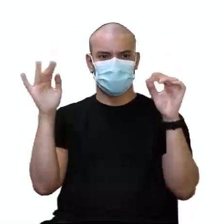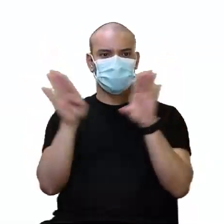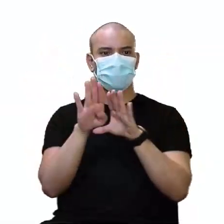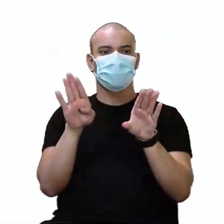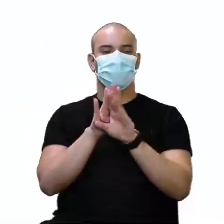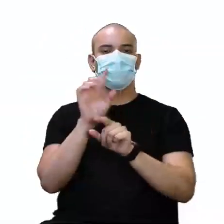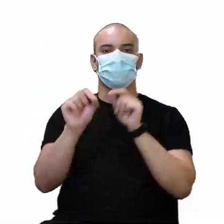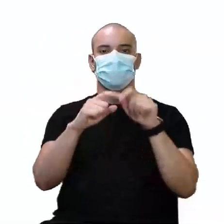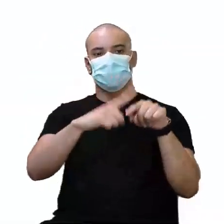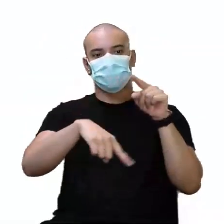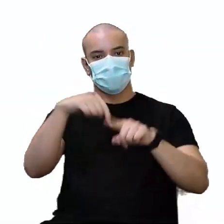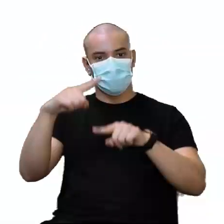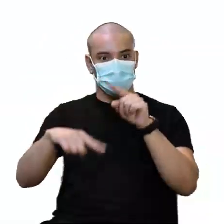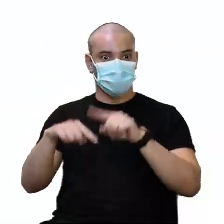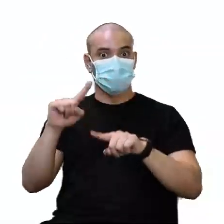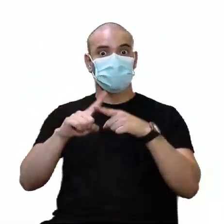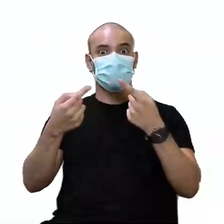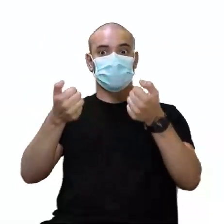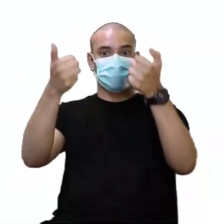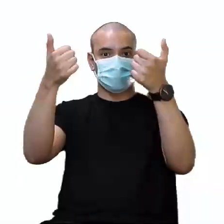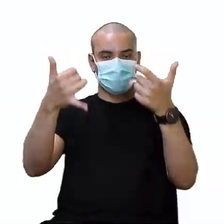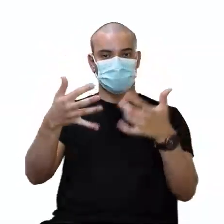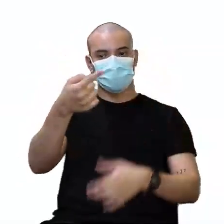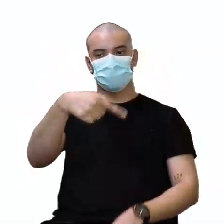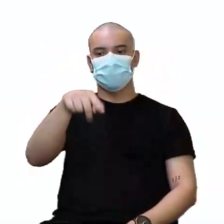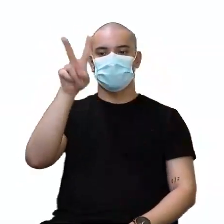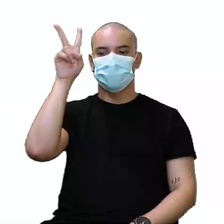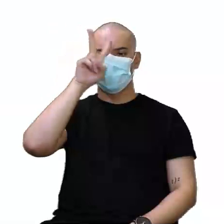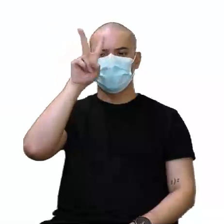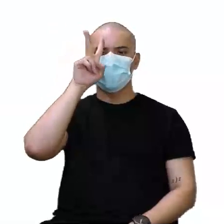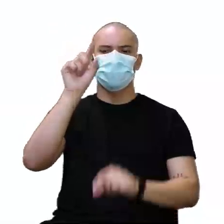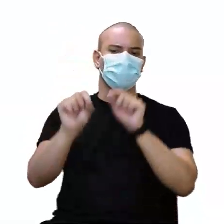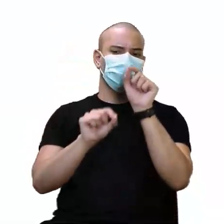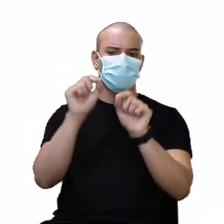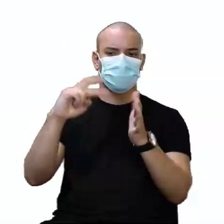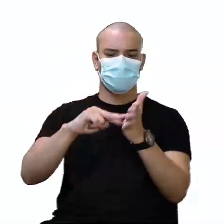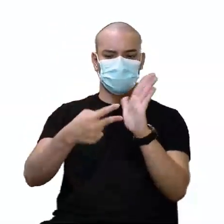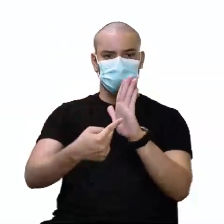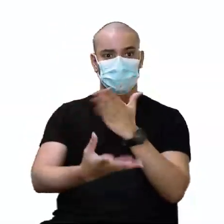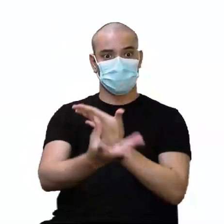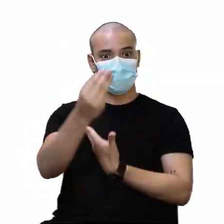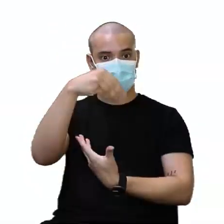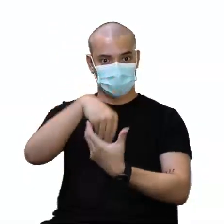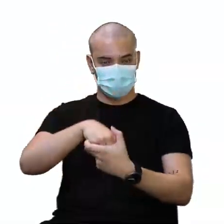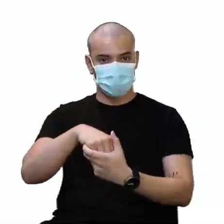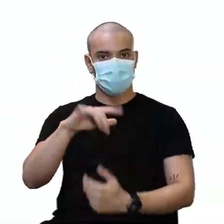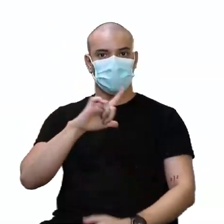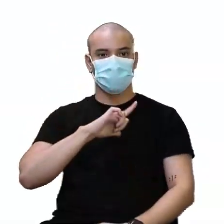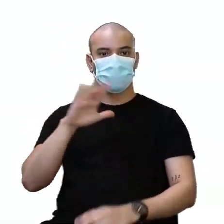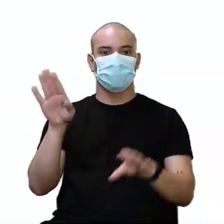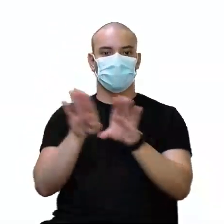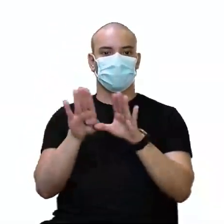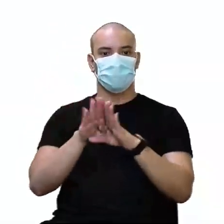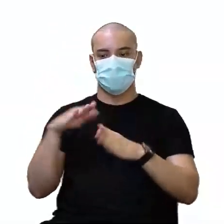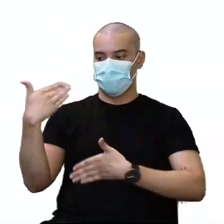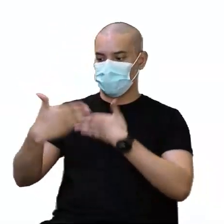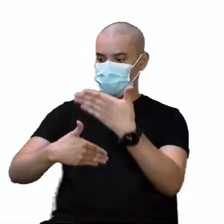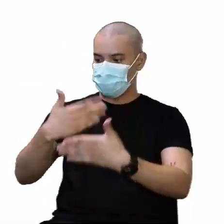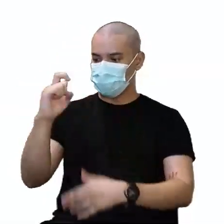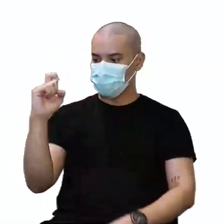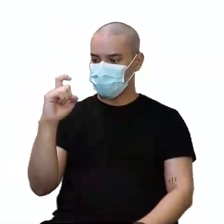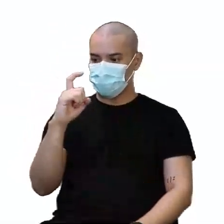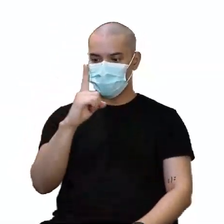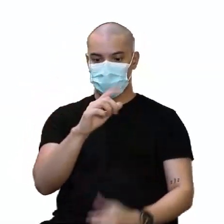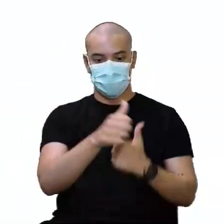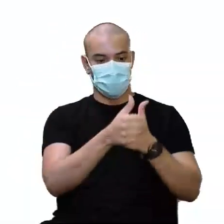rudimentares. Aí eu abro um parênteses aqui rapidinho para lembrar para vocês o seguinte: aqui a gente está falando do processo